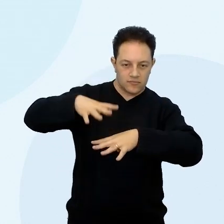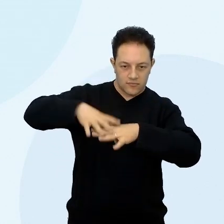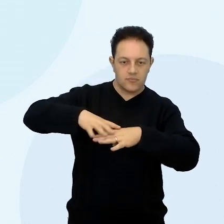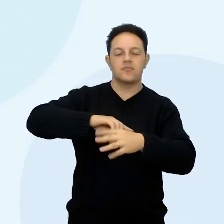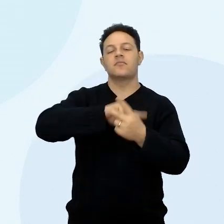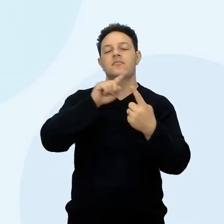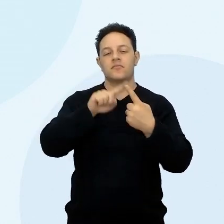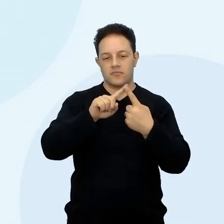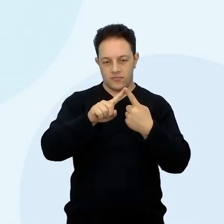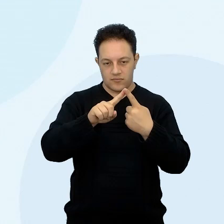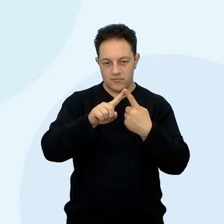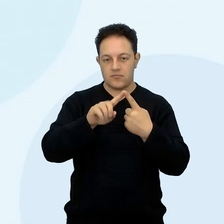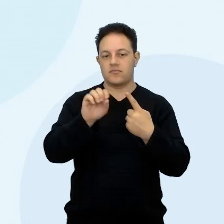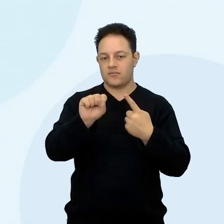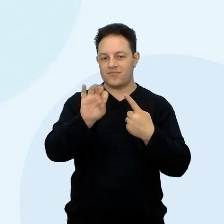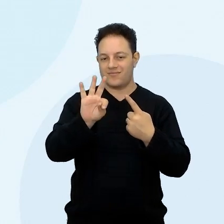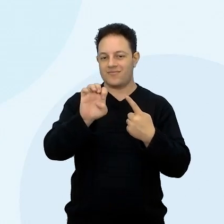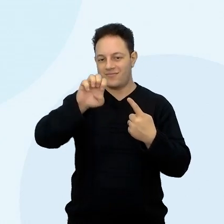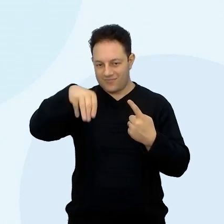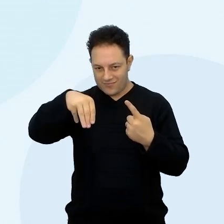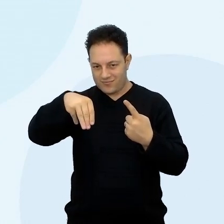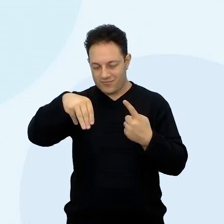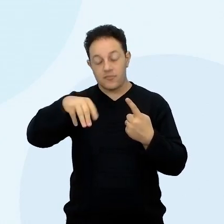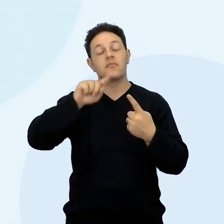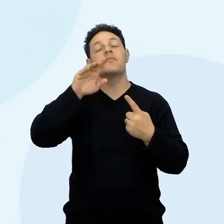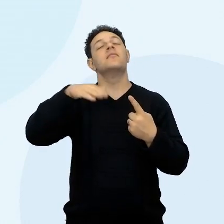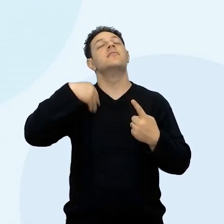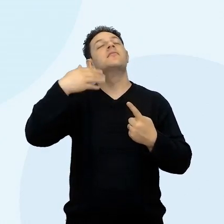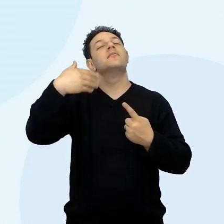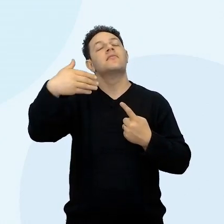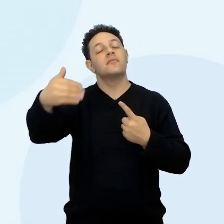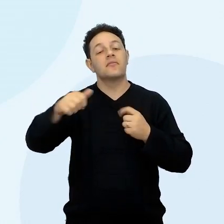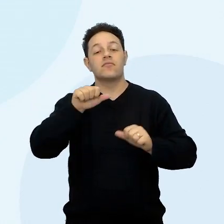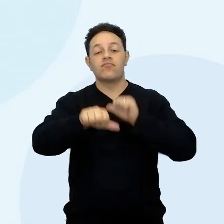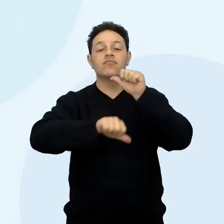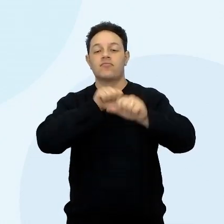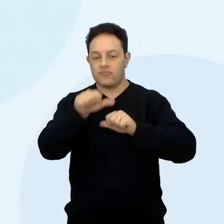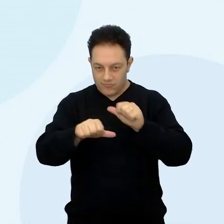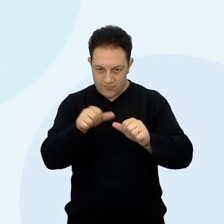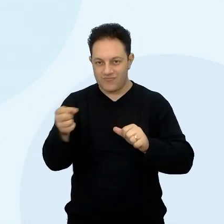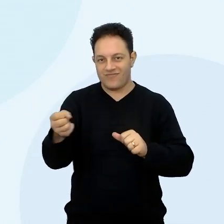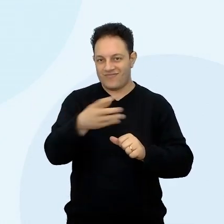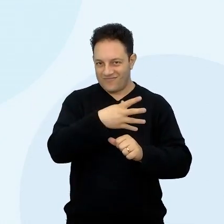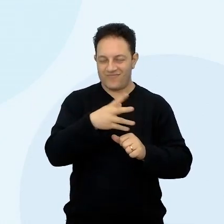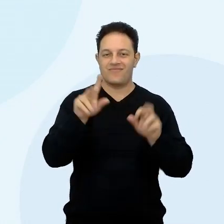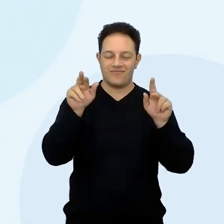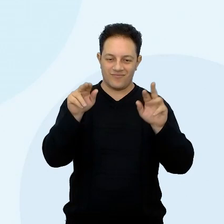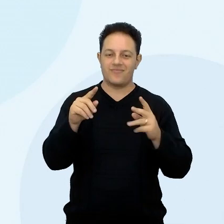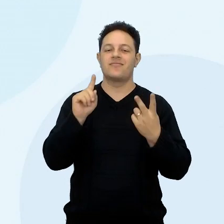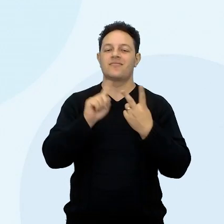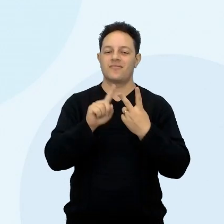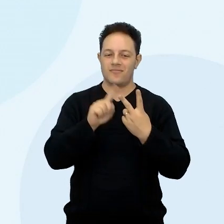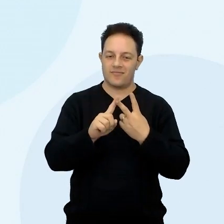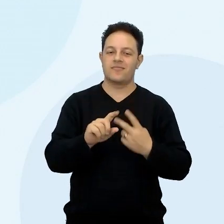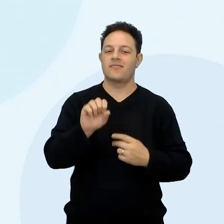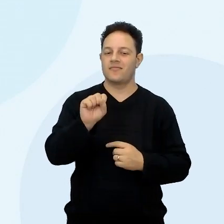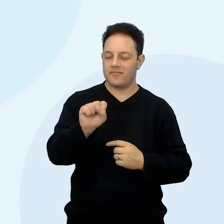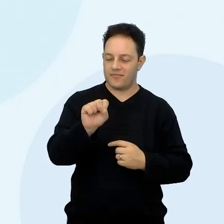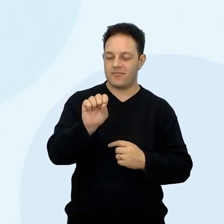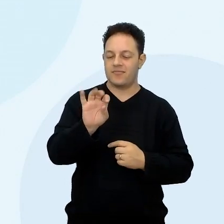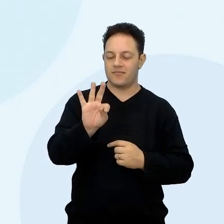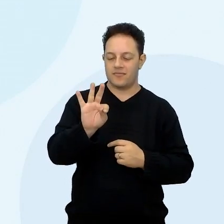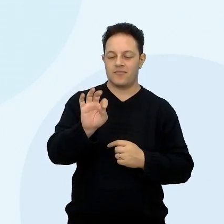E aí, décadas depois, a gente pode considerar que tem uma atualização, né, dessa